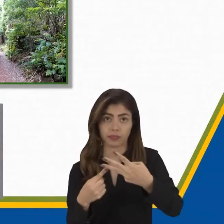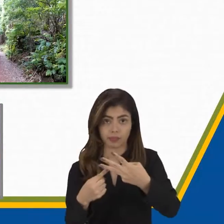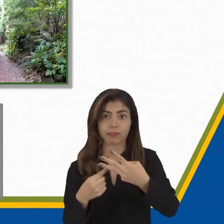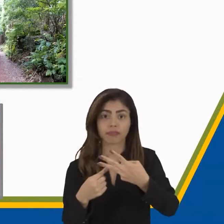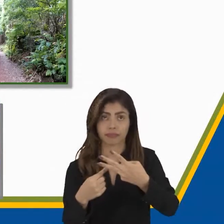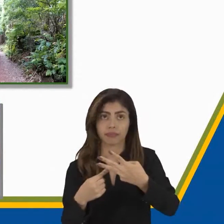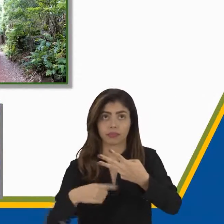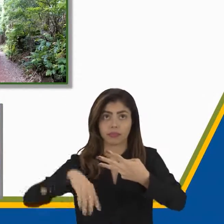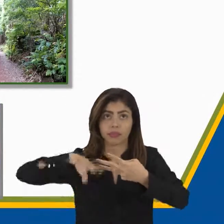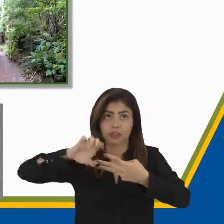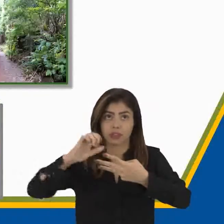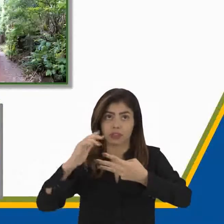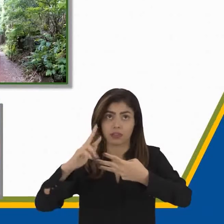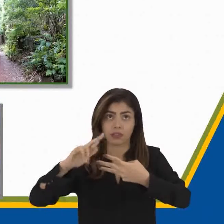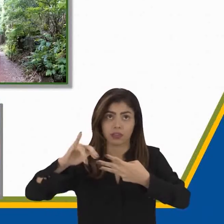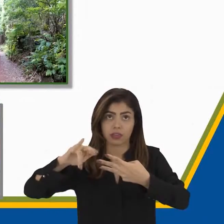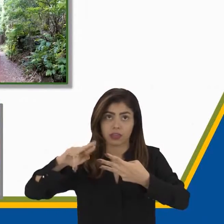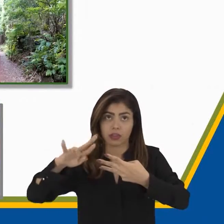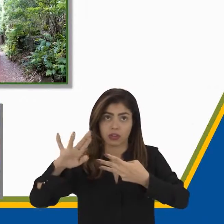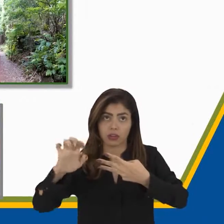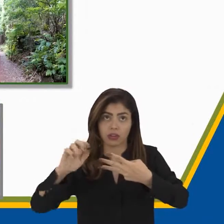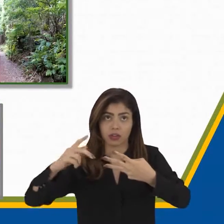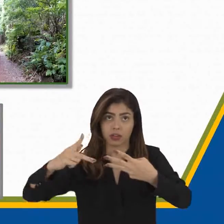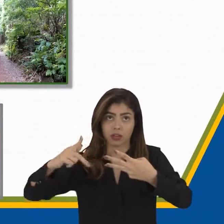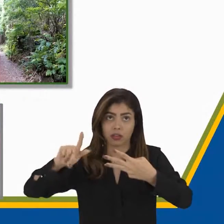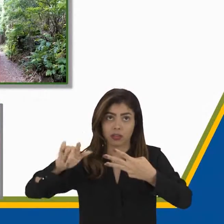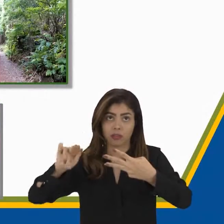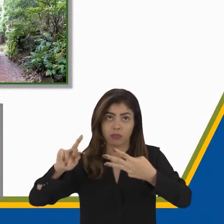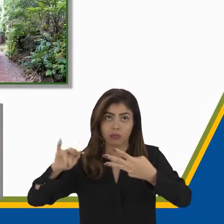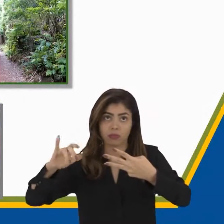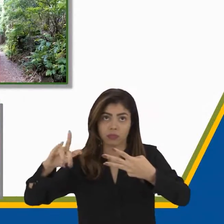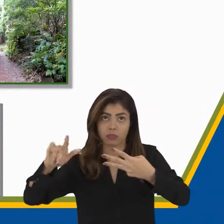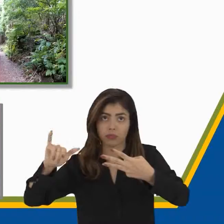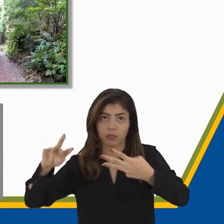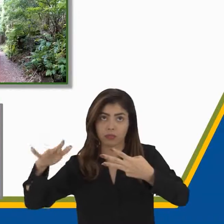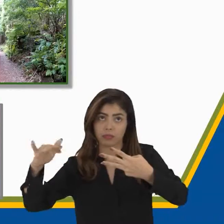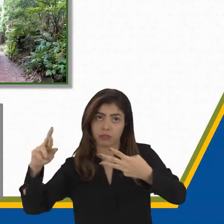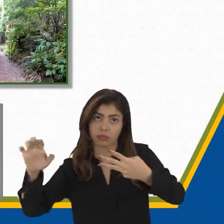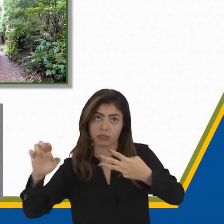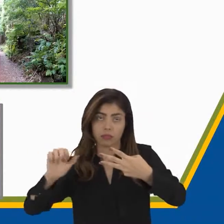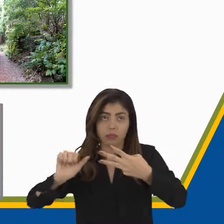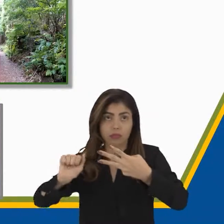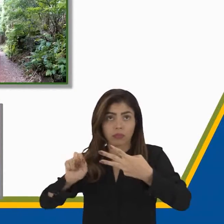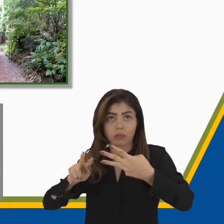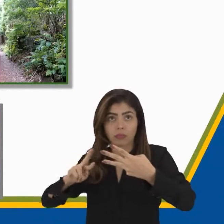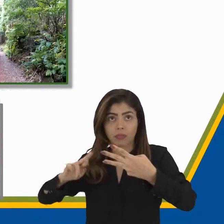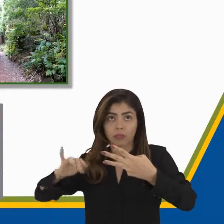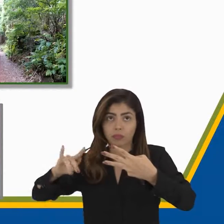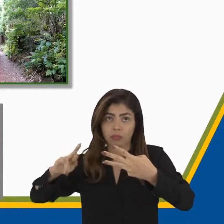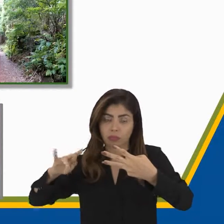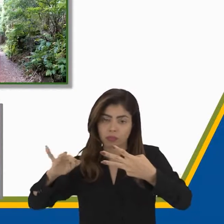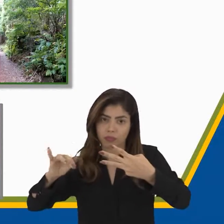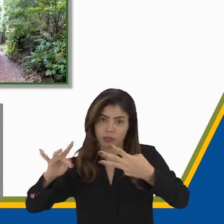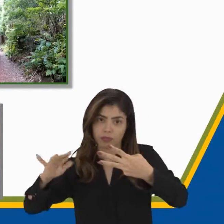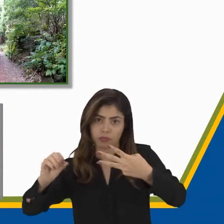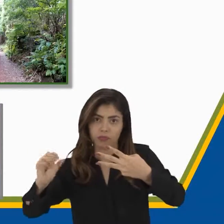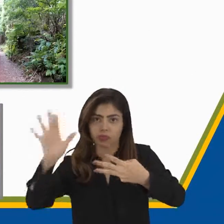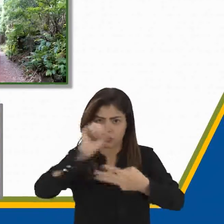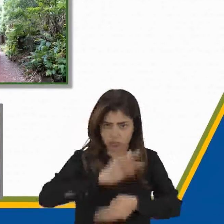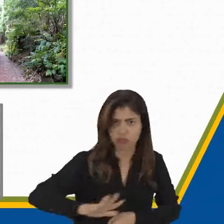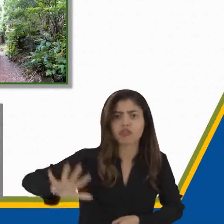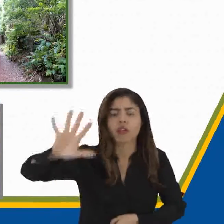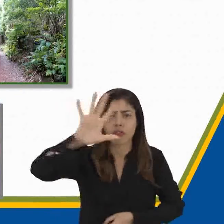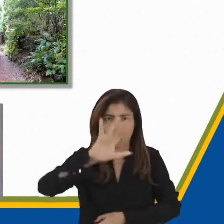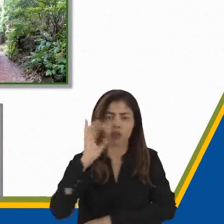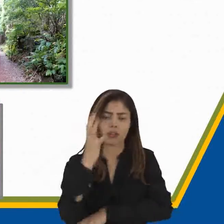tá? Eucariontes, pluricelulares e autótrofos. Essas são as características gerais desse